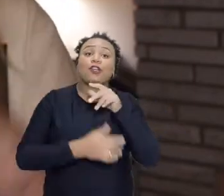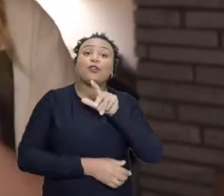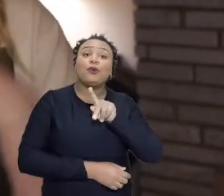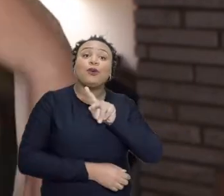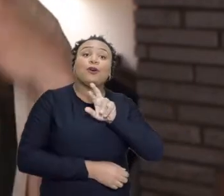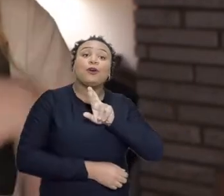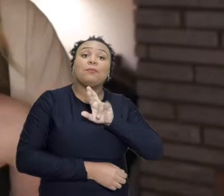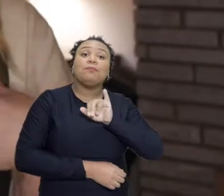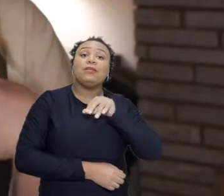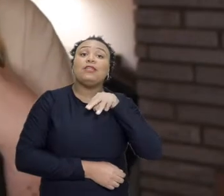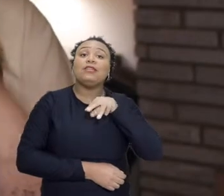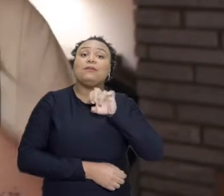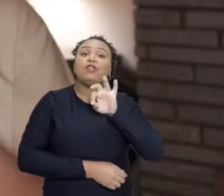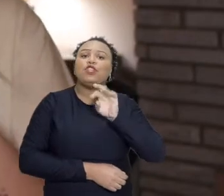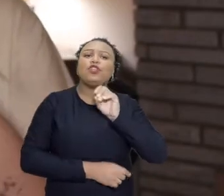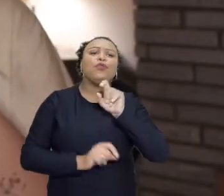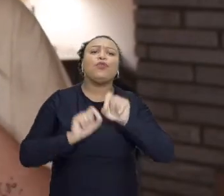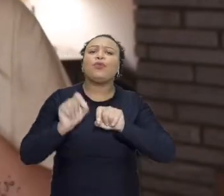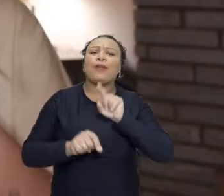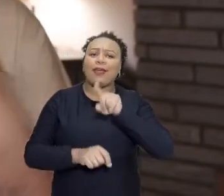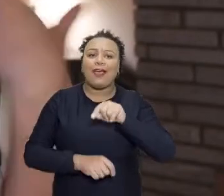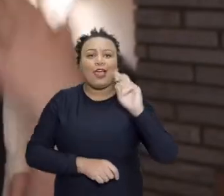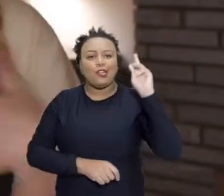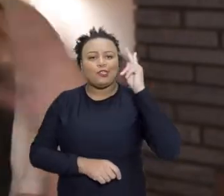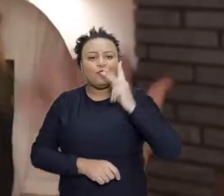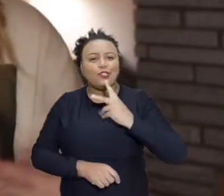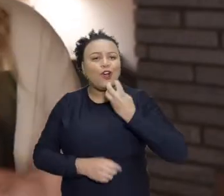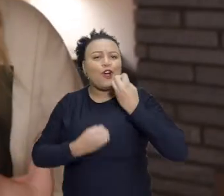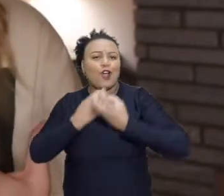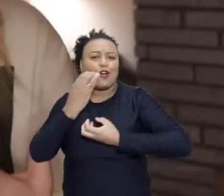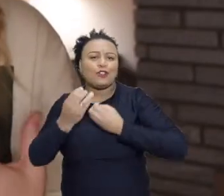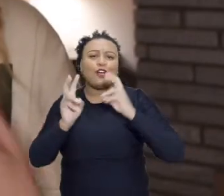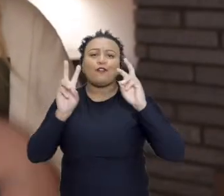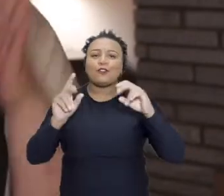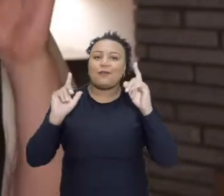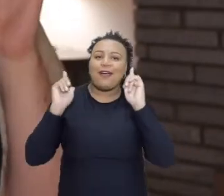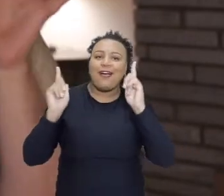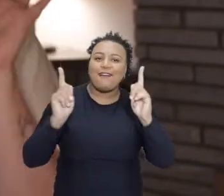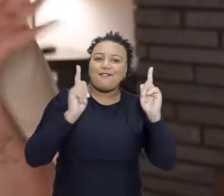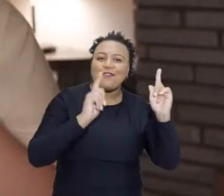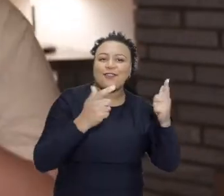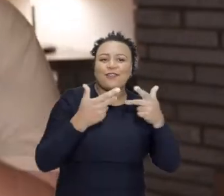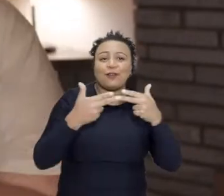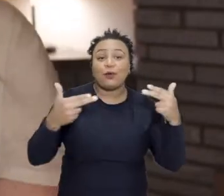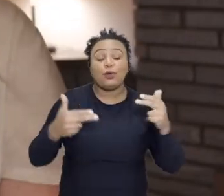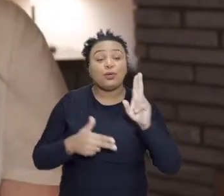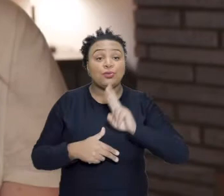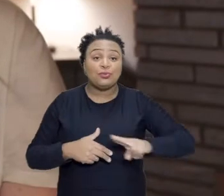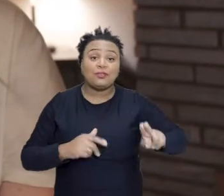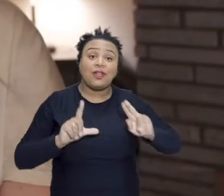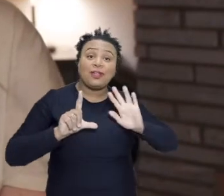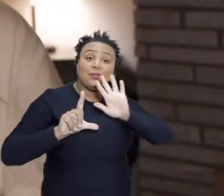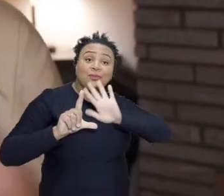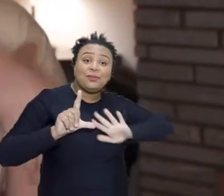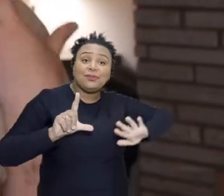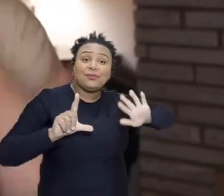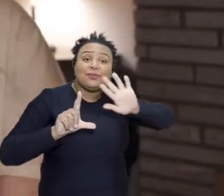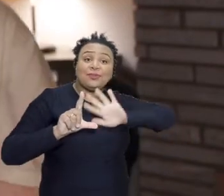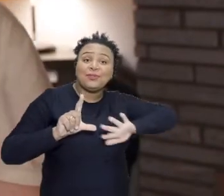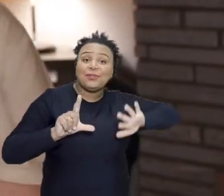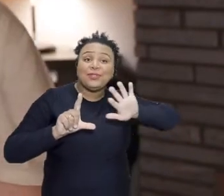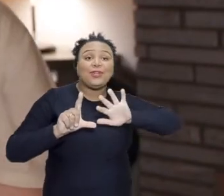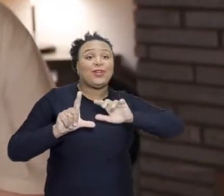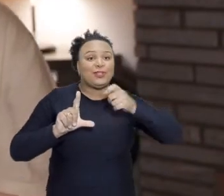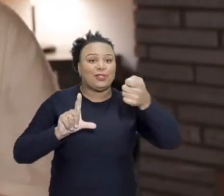as histórias que eles contavam sobre as suas aventuras mesmo, usando as sombras.